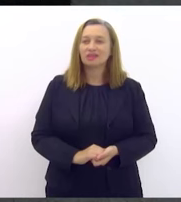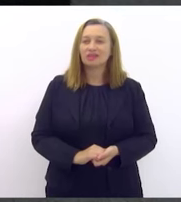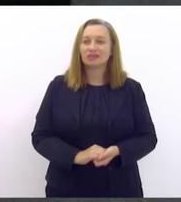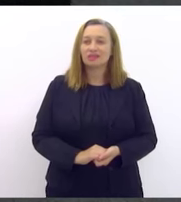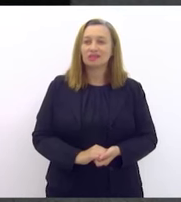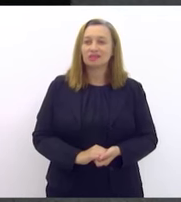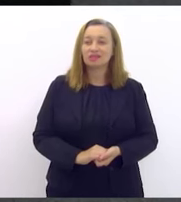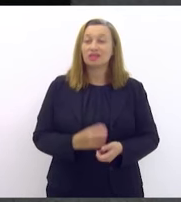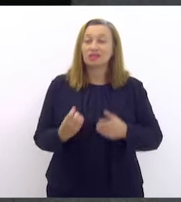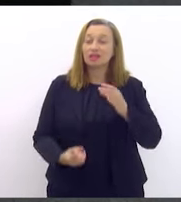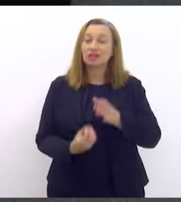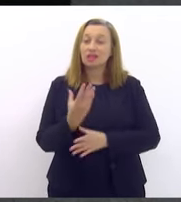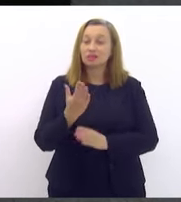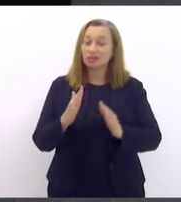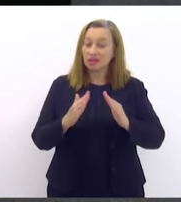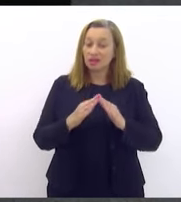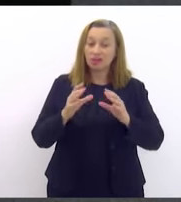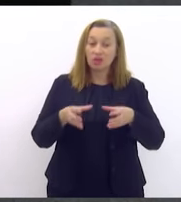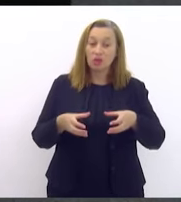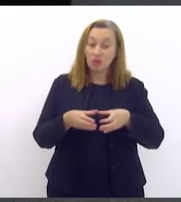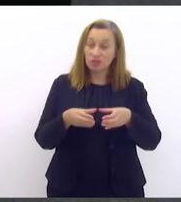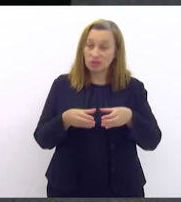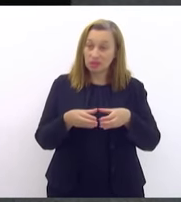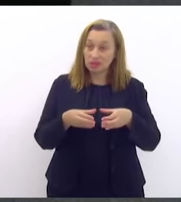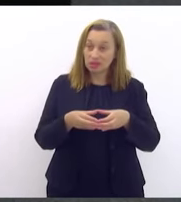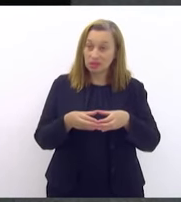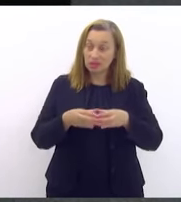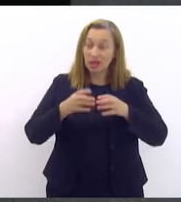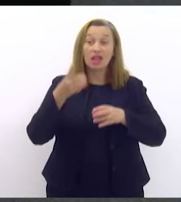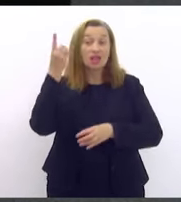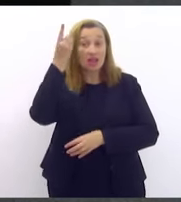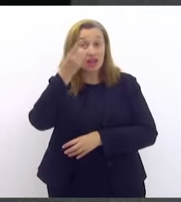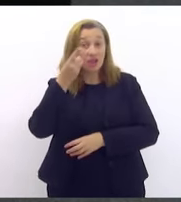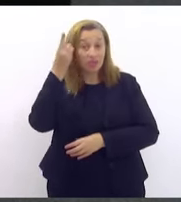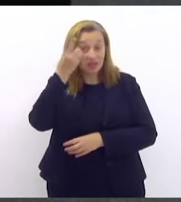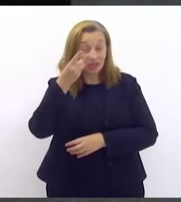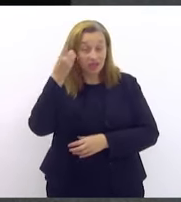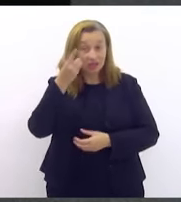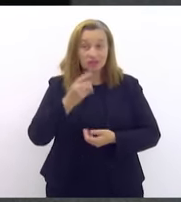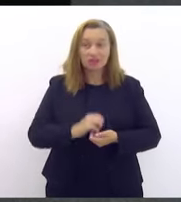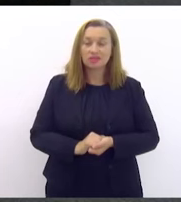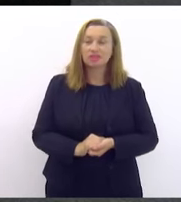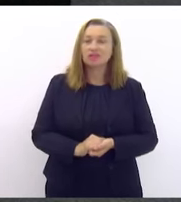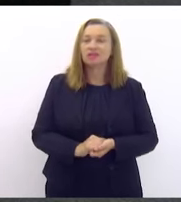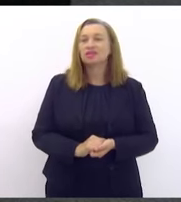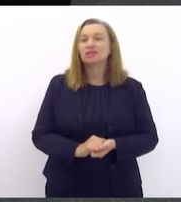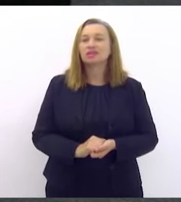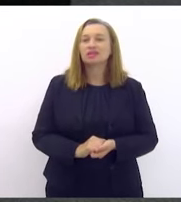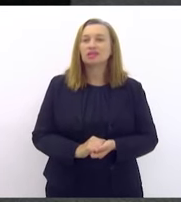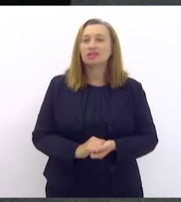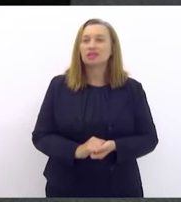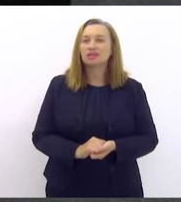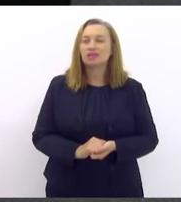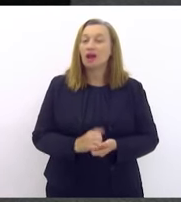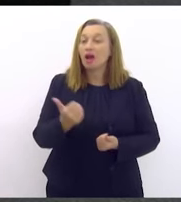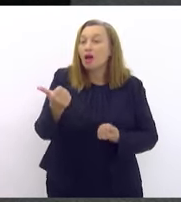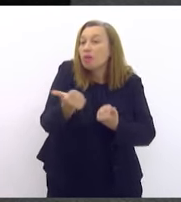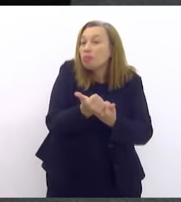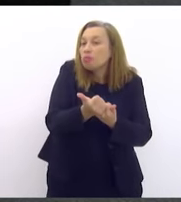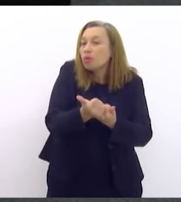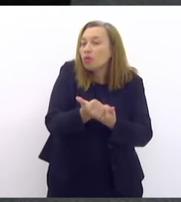nós criamos aqui na casa a comissão de deputados de dar apoio